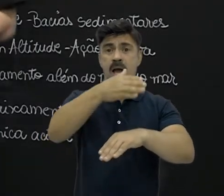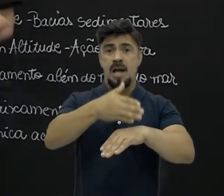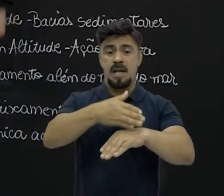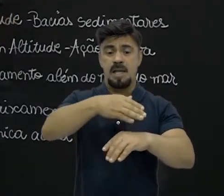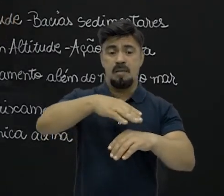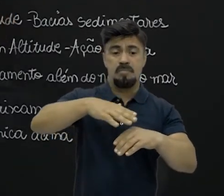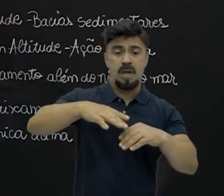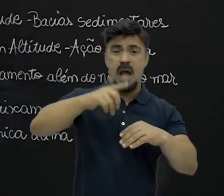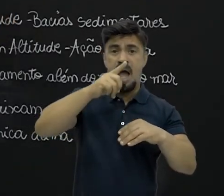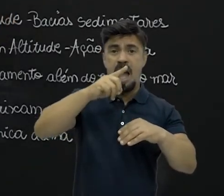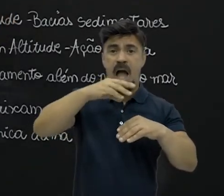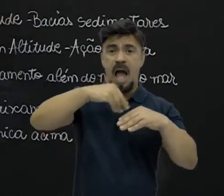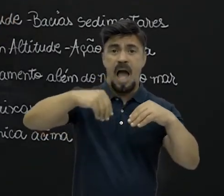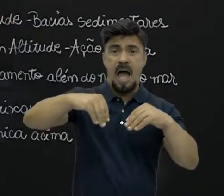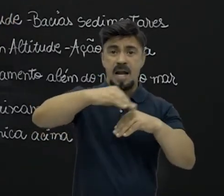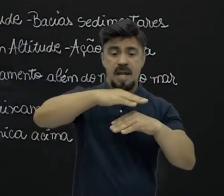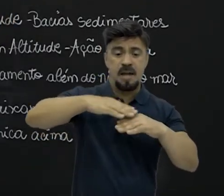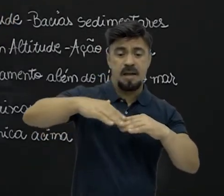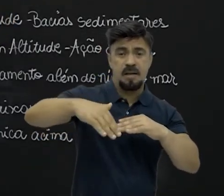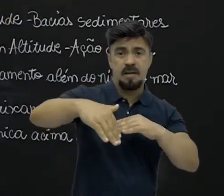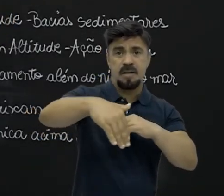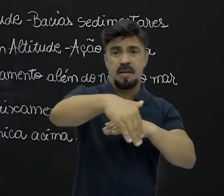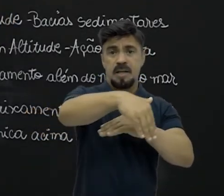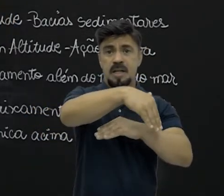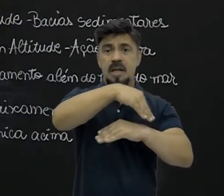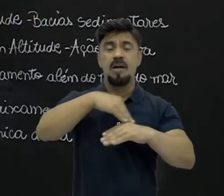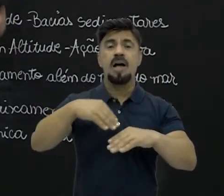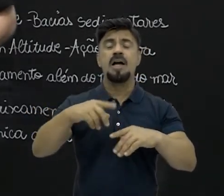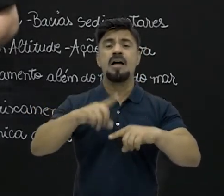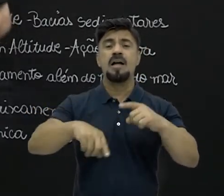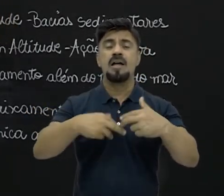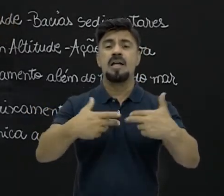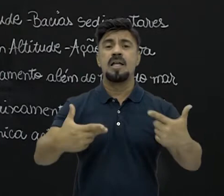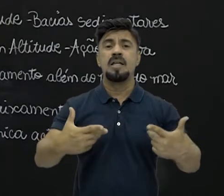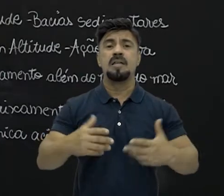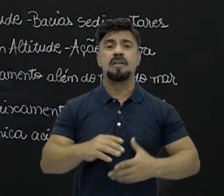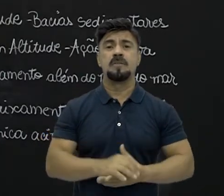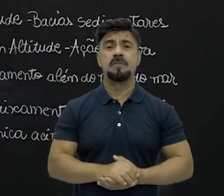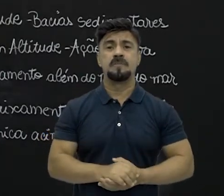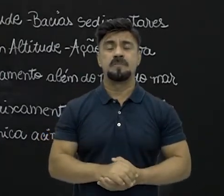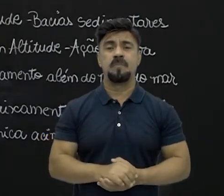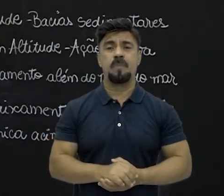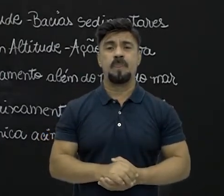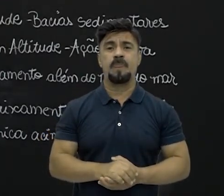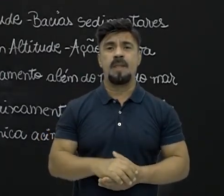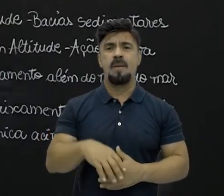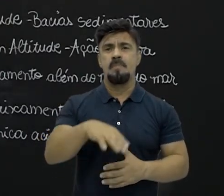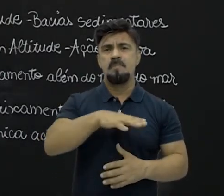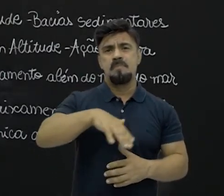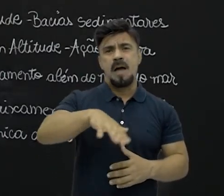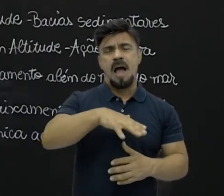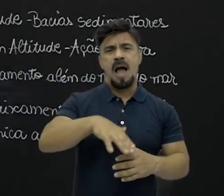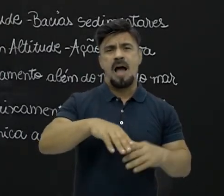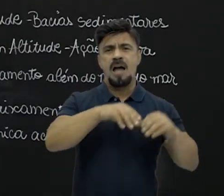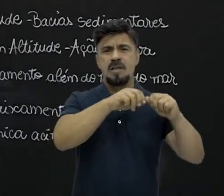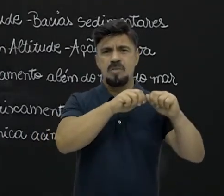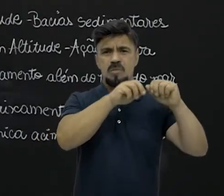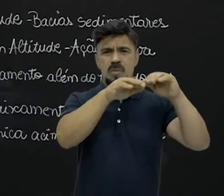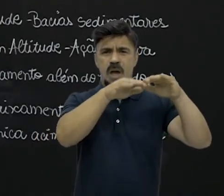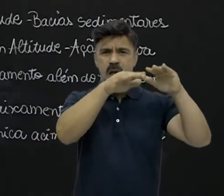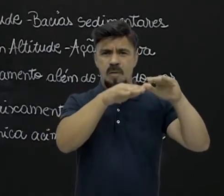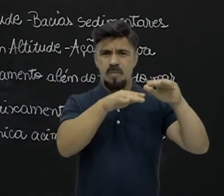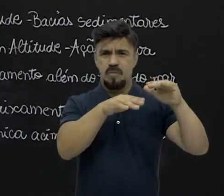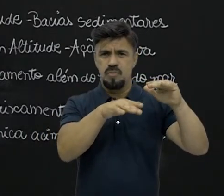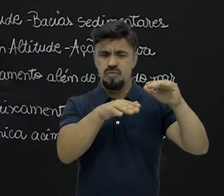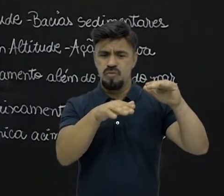de areia, formada por material que acaba sendo jogado aí para áreas mais baixas. Um exemplo,